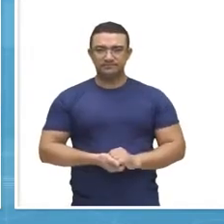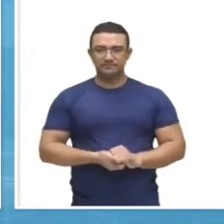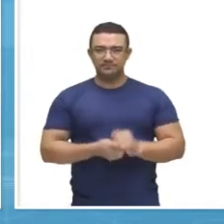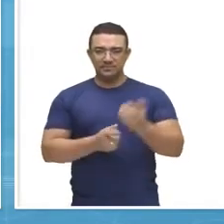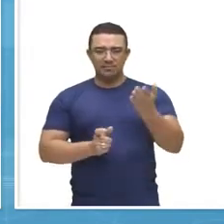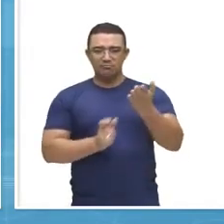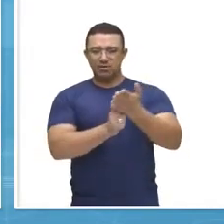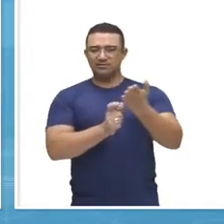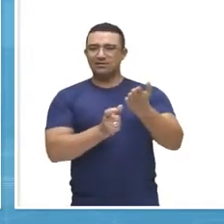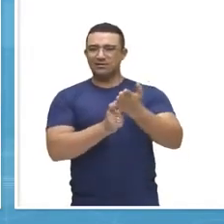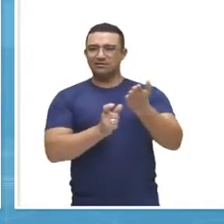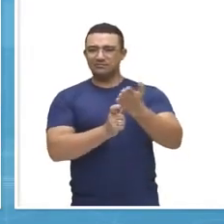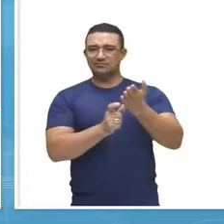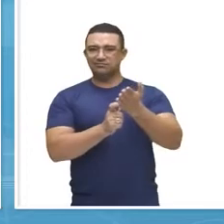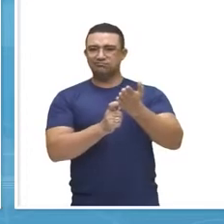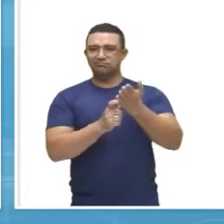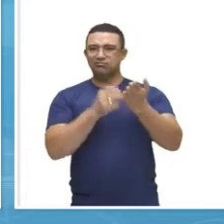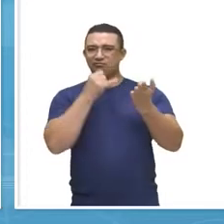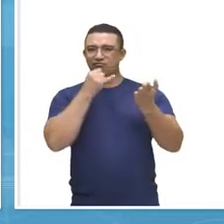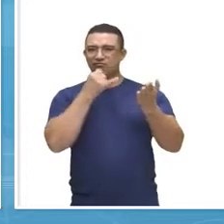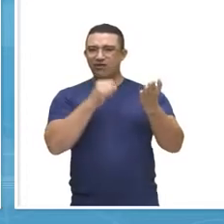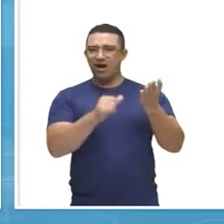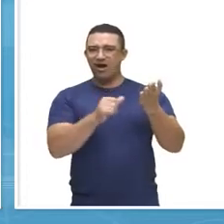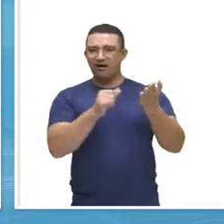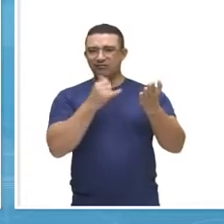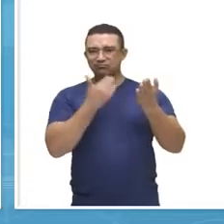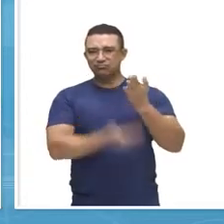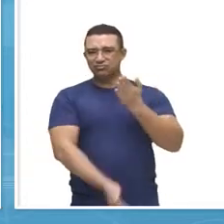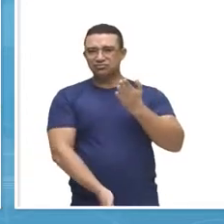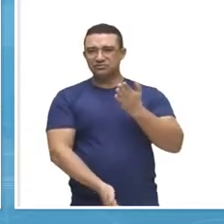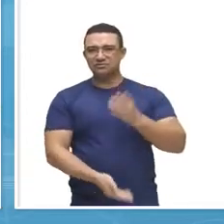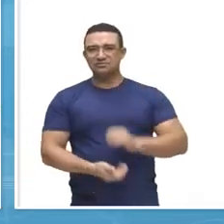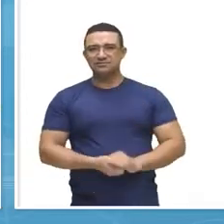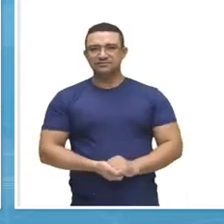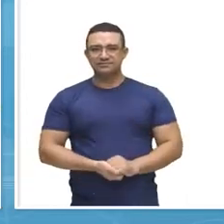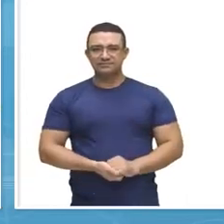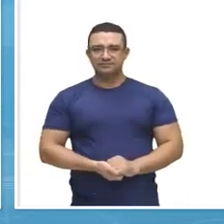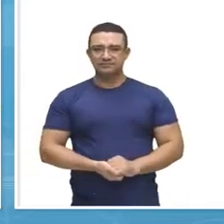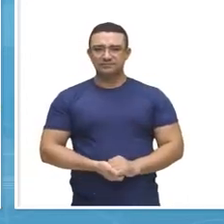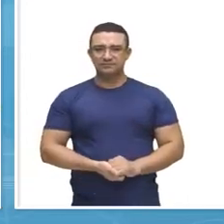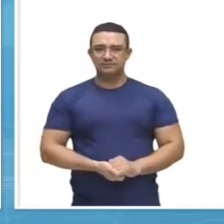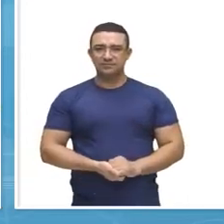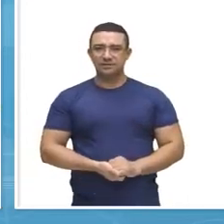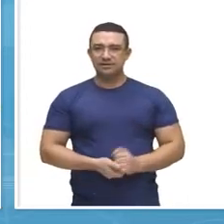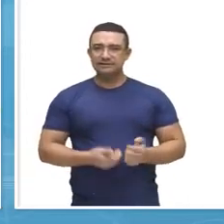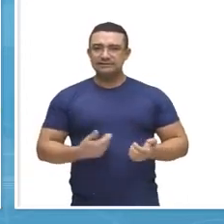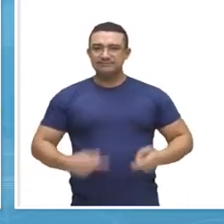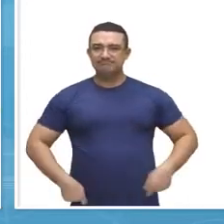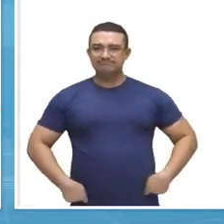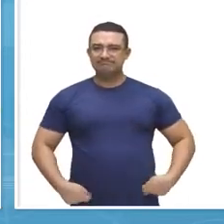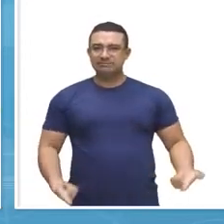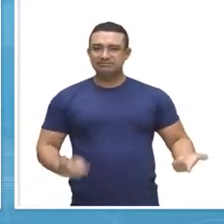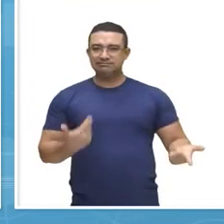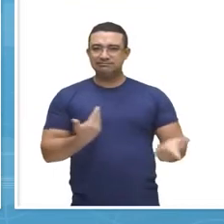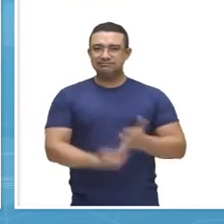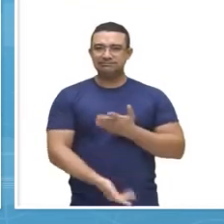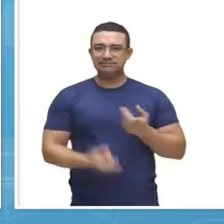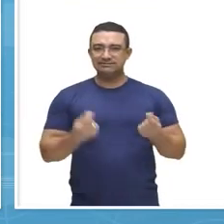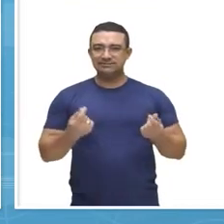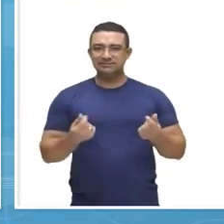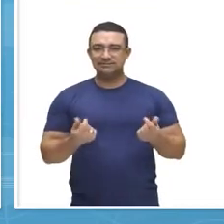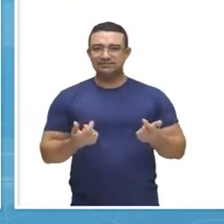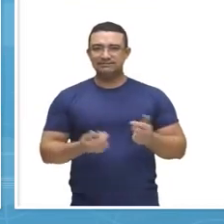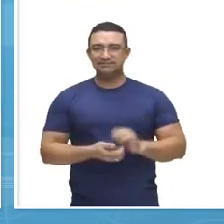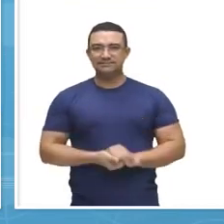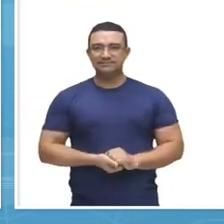Batteries run out, baterias descarregadas. Lose money, perder dinheiro.